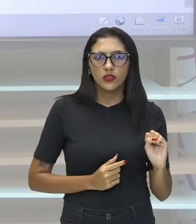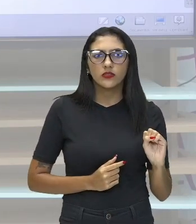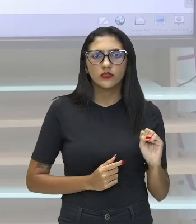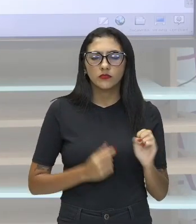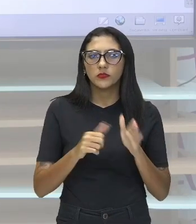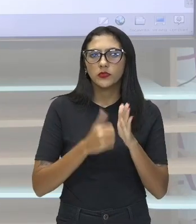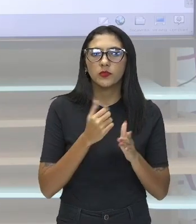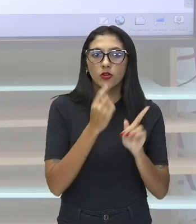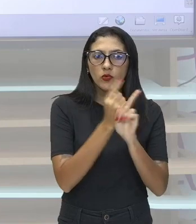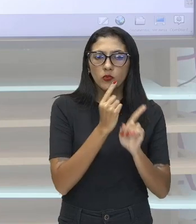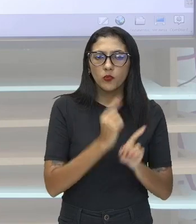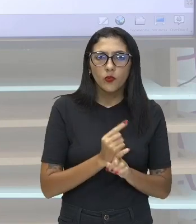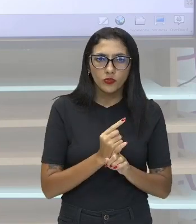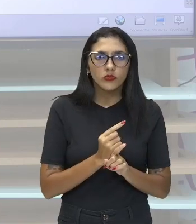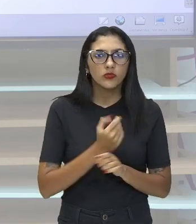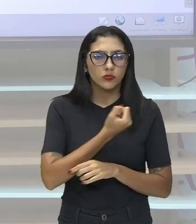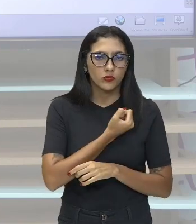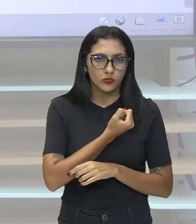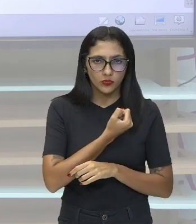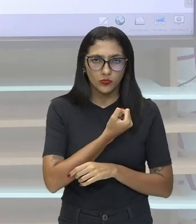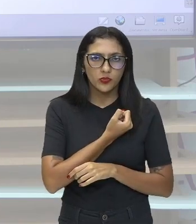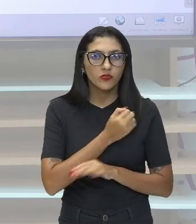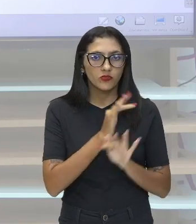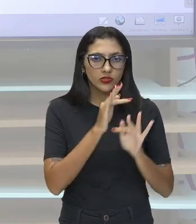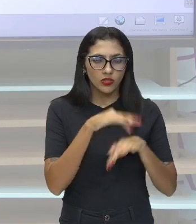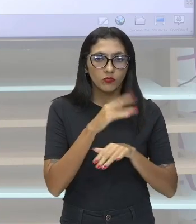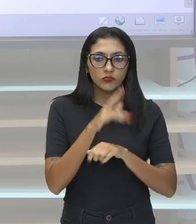vezes 4, 12. 80 mais 12,